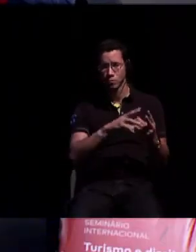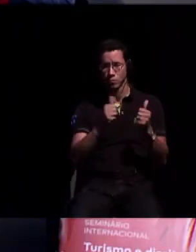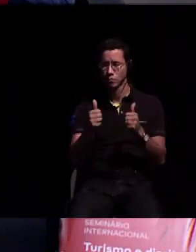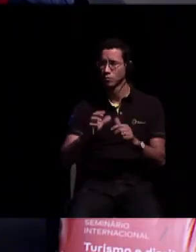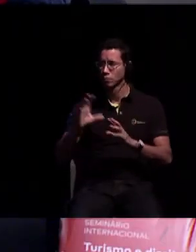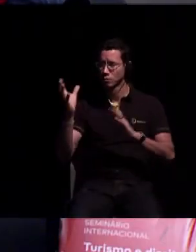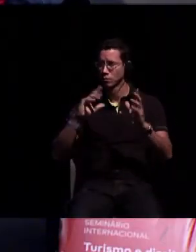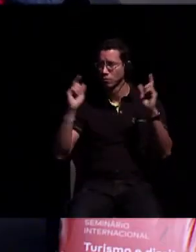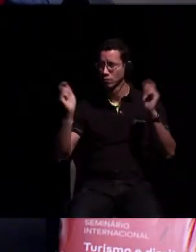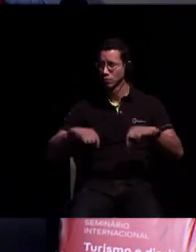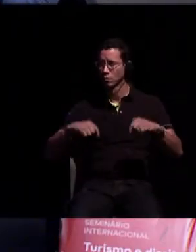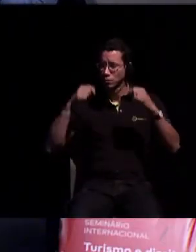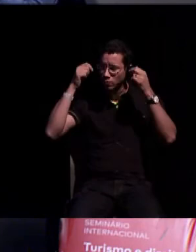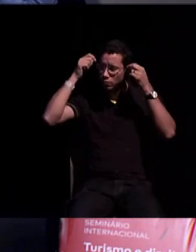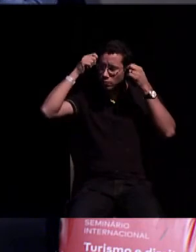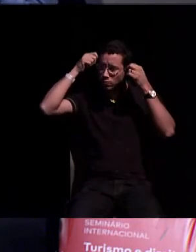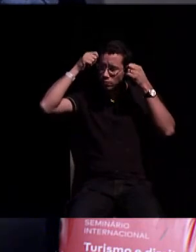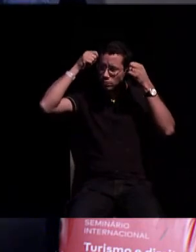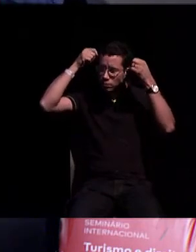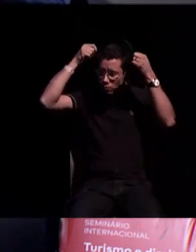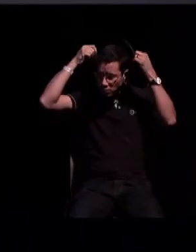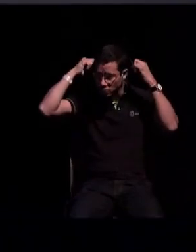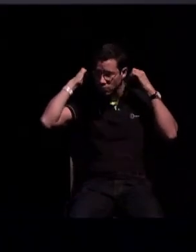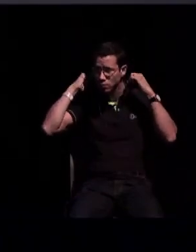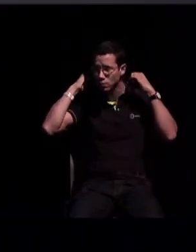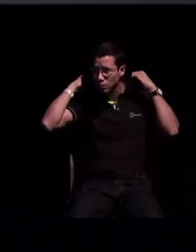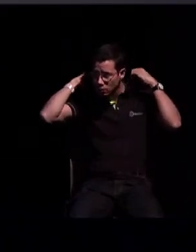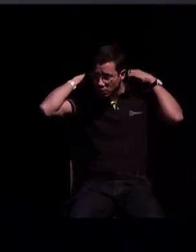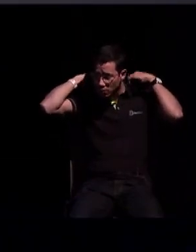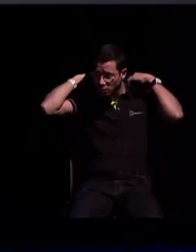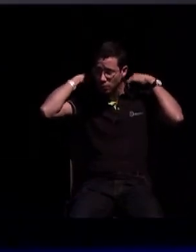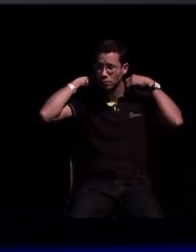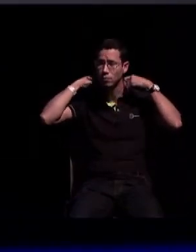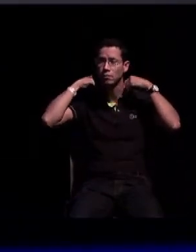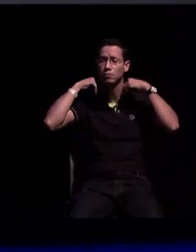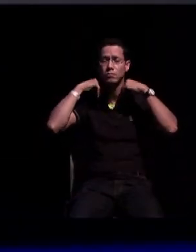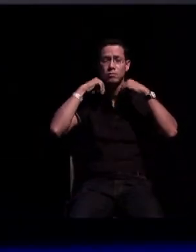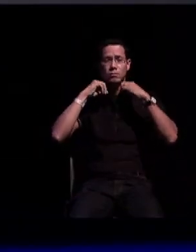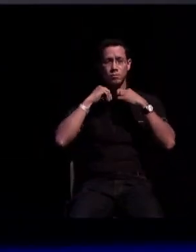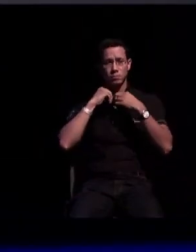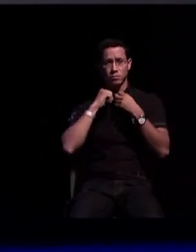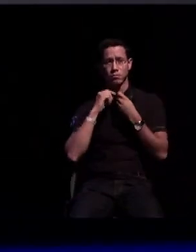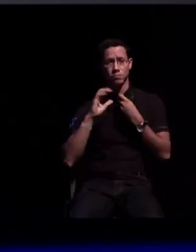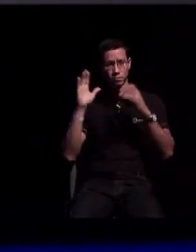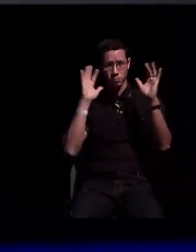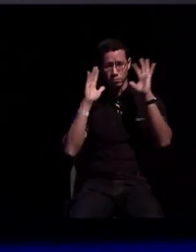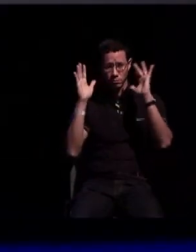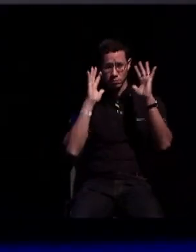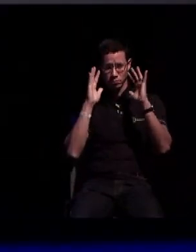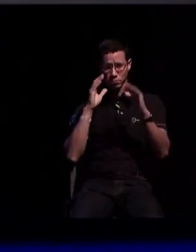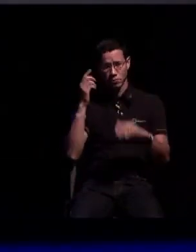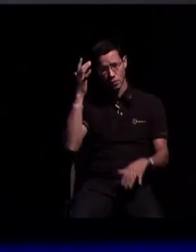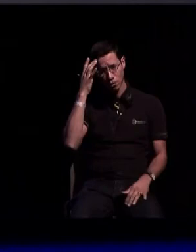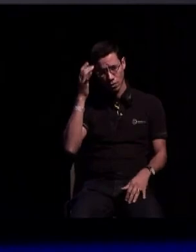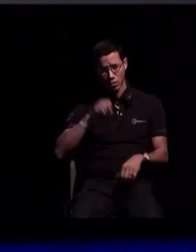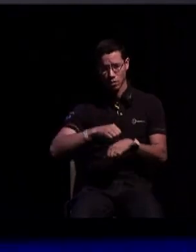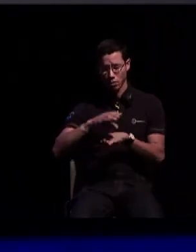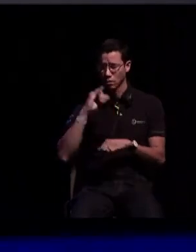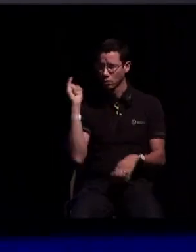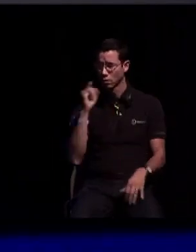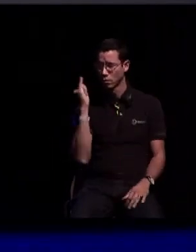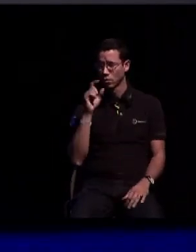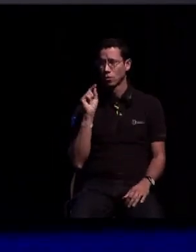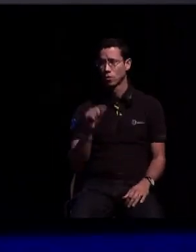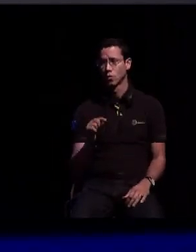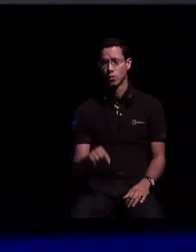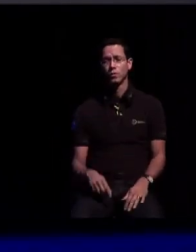Eu estava aqui refletindo um pouquinho, ouvindo vocês dois. Eu acho que tem um ponto que eu acho importante, que é o fato